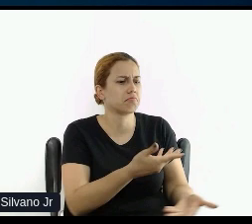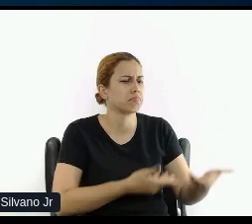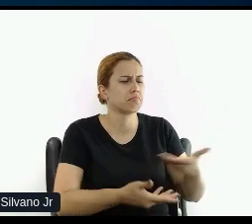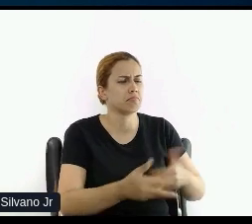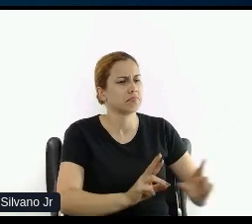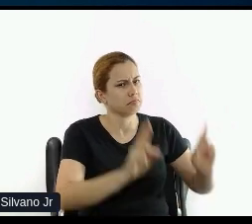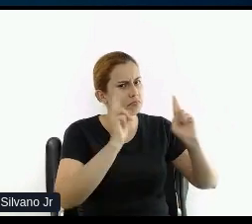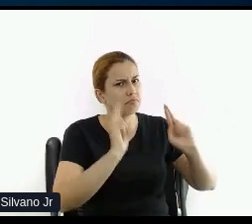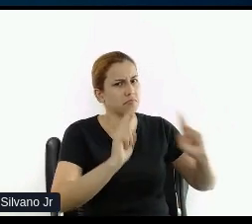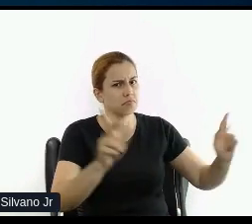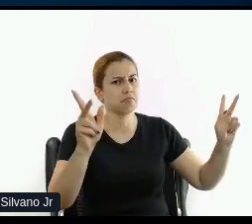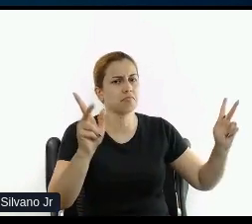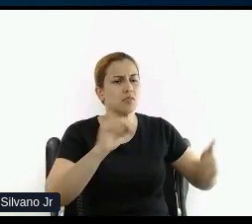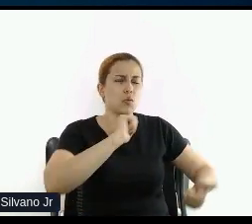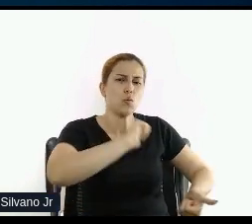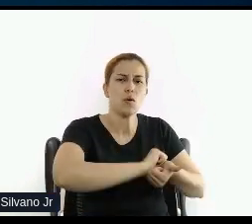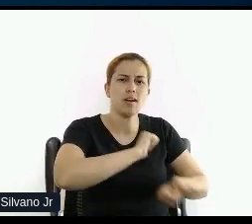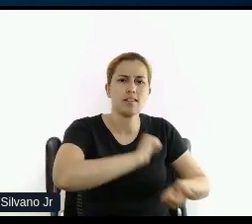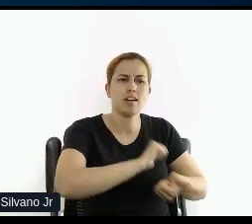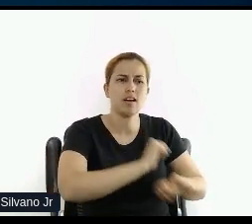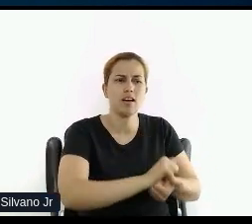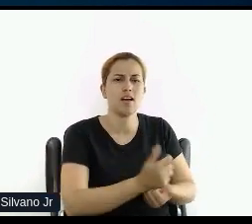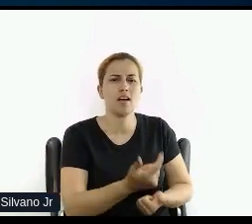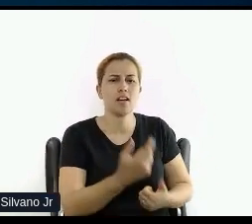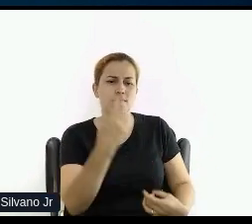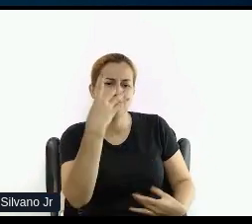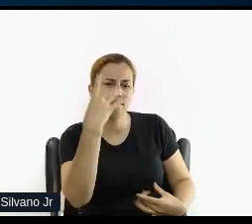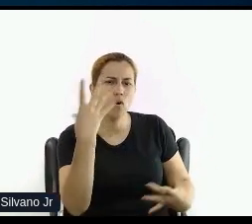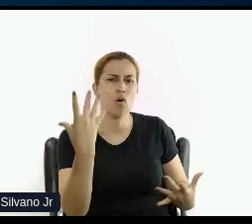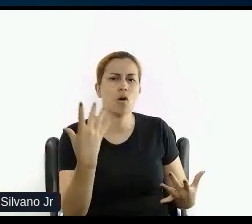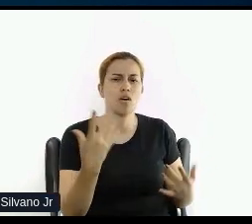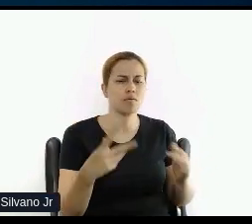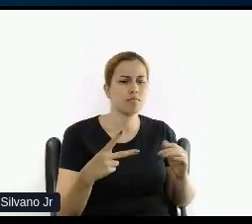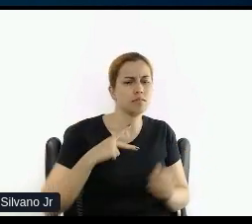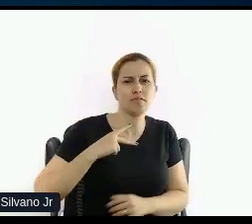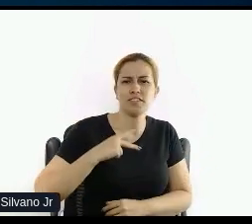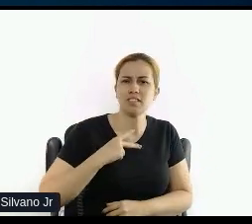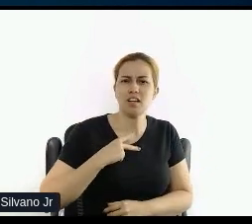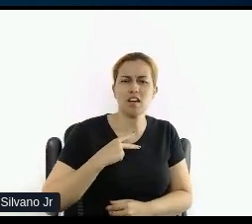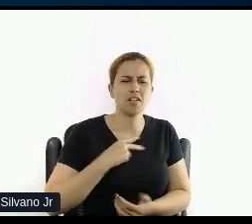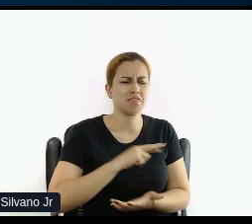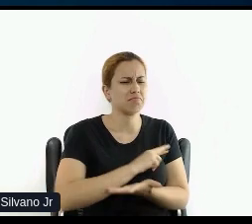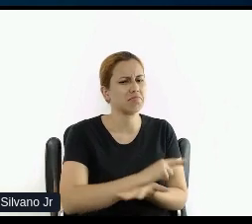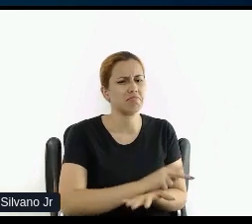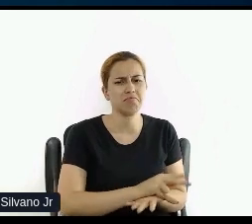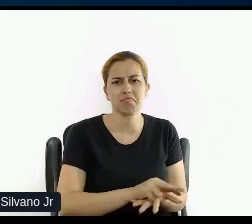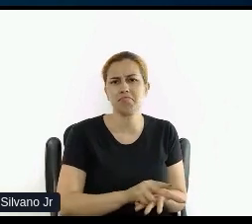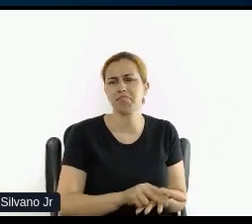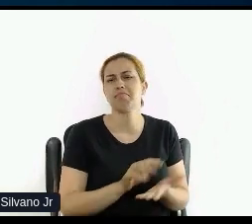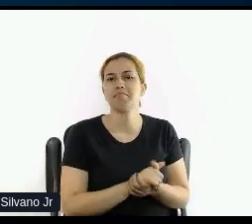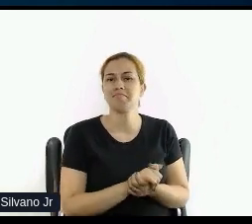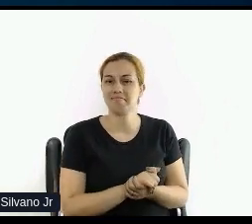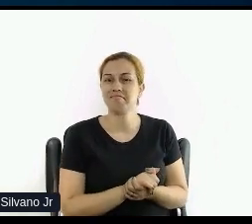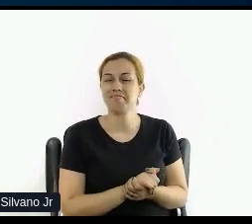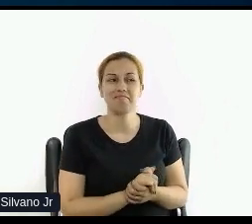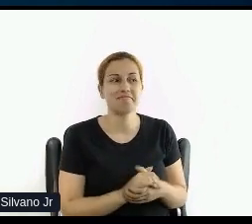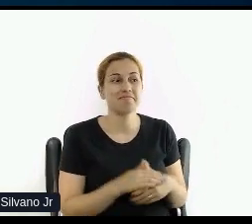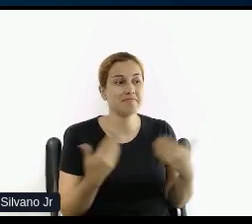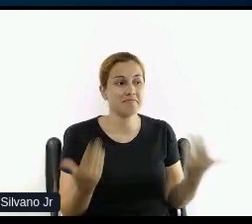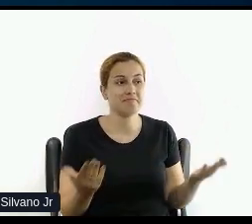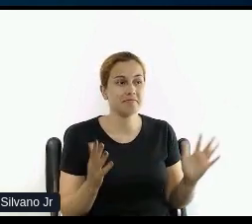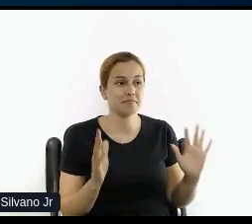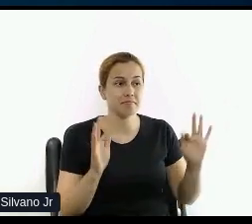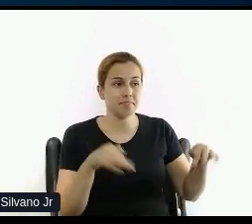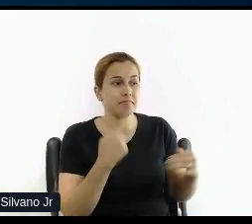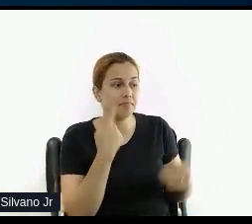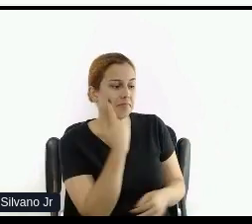nível de qualidade, performance, segurança, privacidade, dentre aspectos de boas práticas. E aí, já no finalzinho